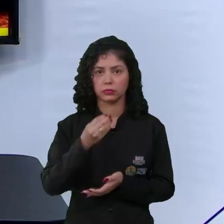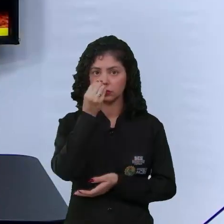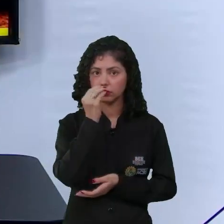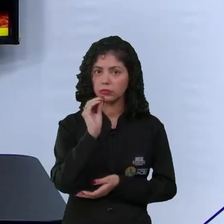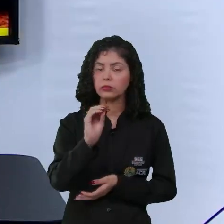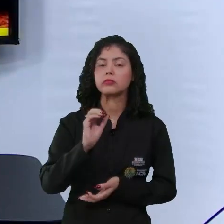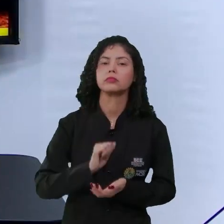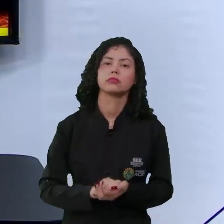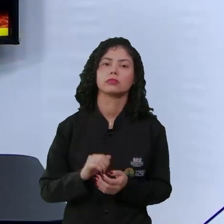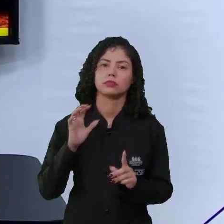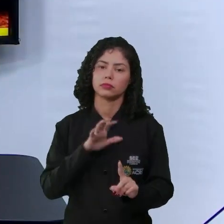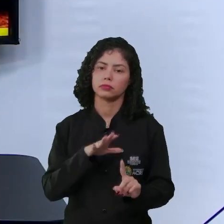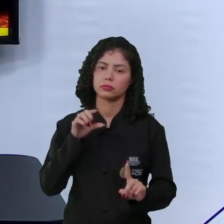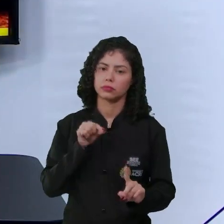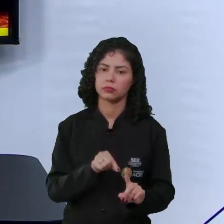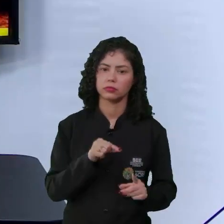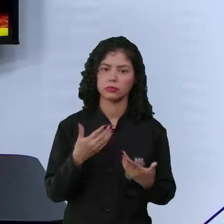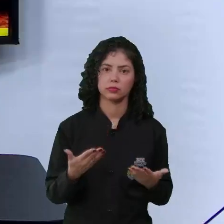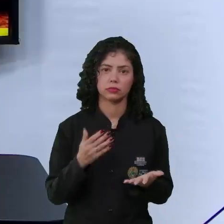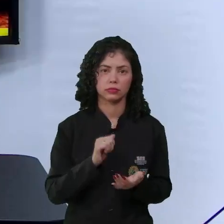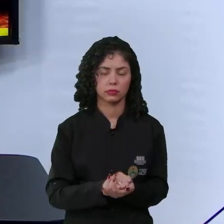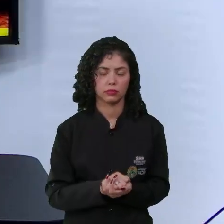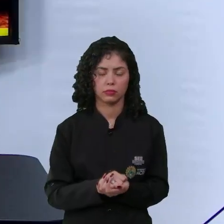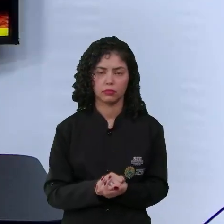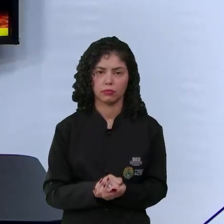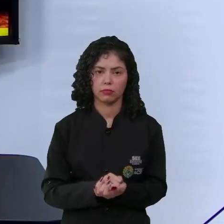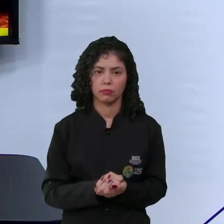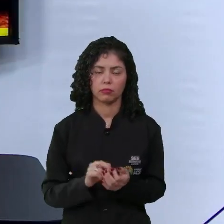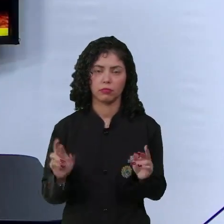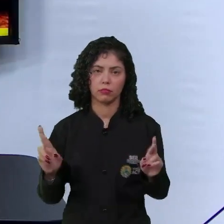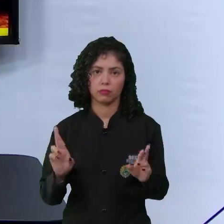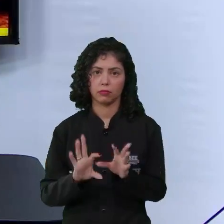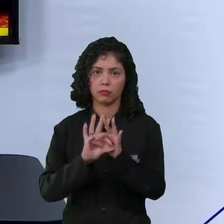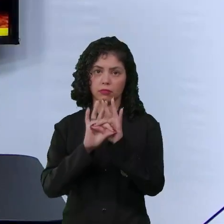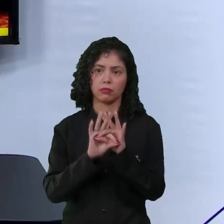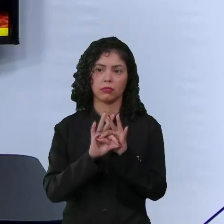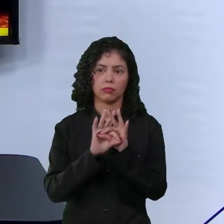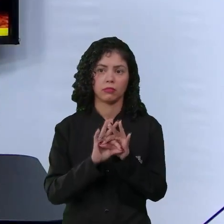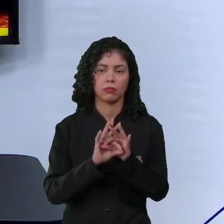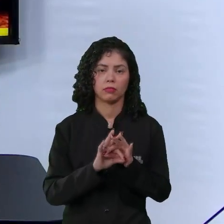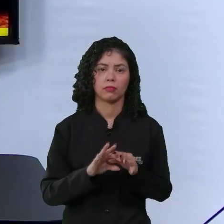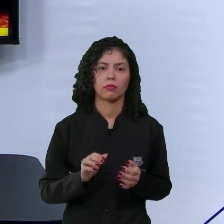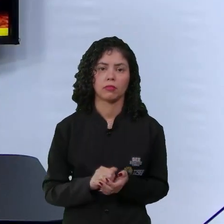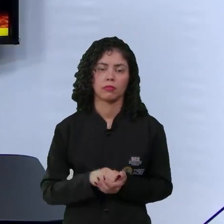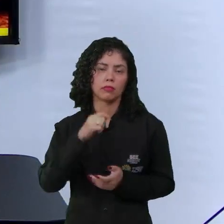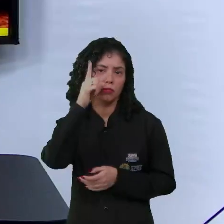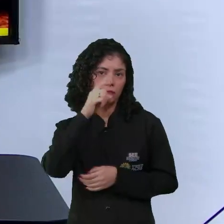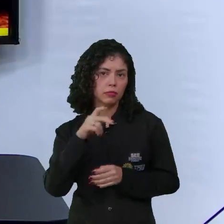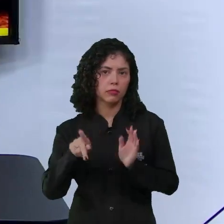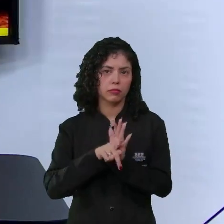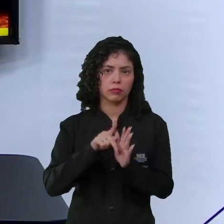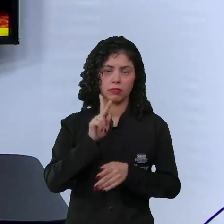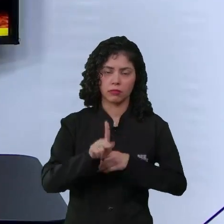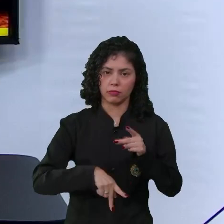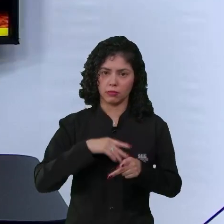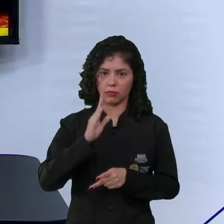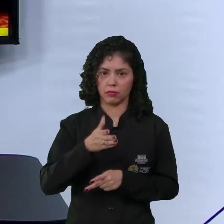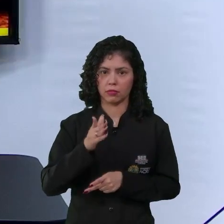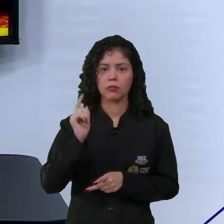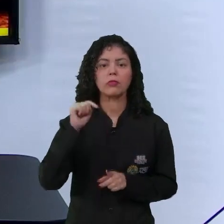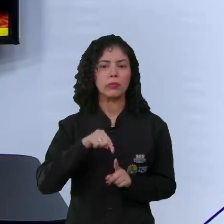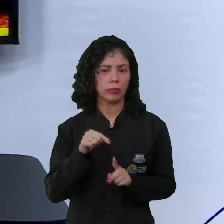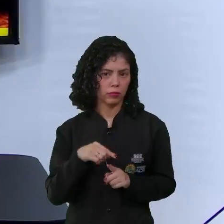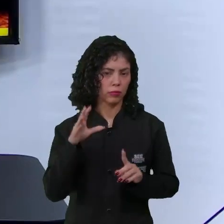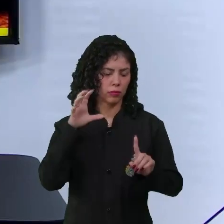ignoradas, reprimidas, são normalmente associadas ou atreladas ou de expressão de povos que são